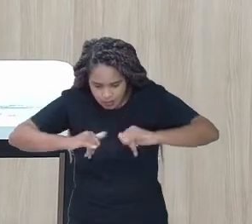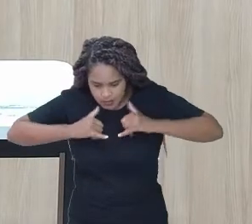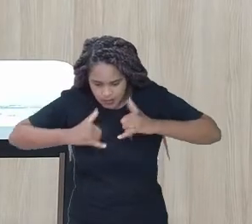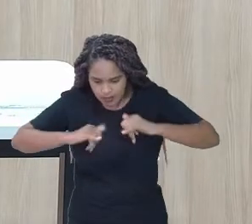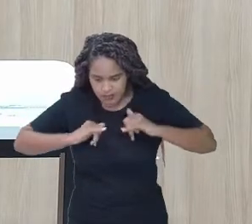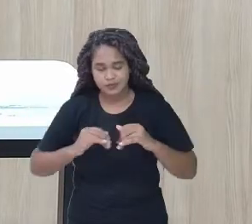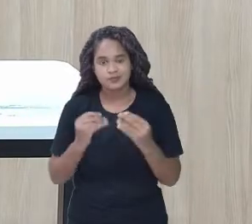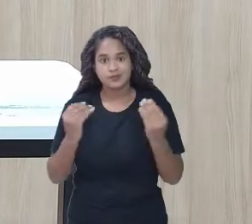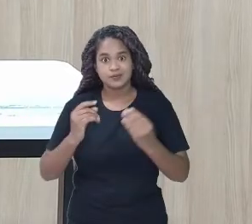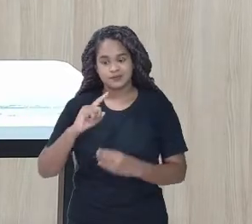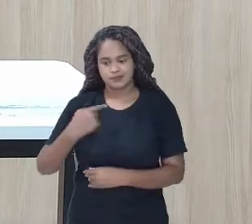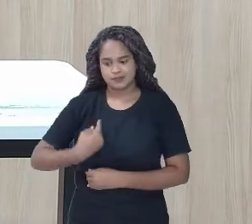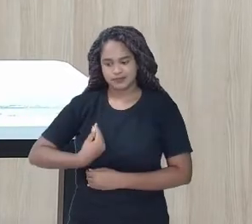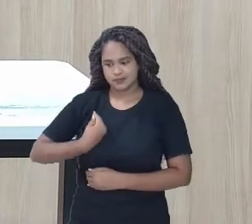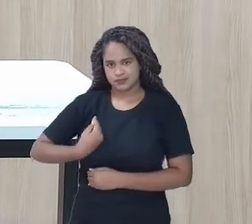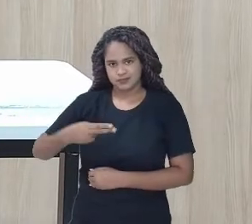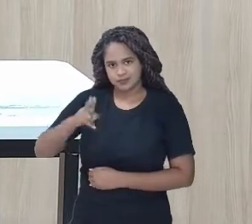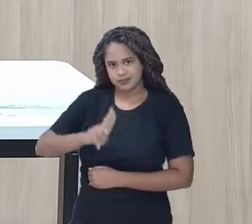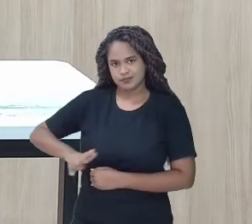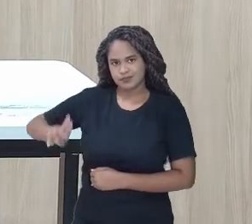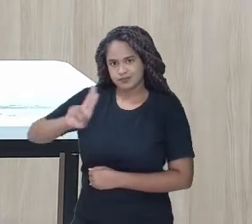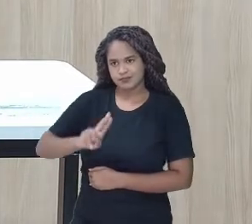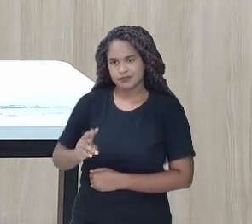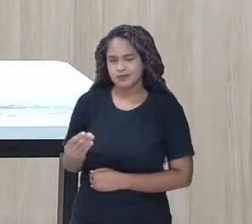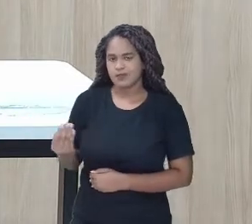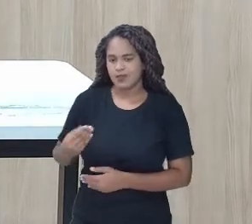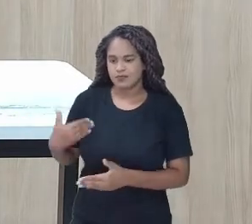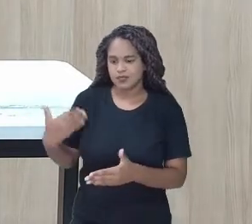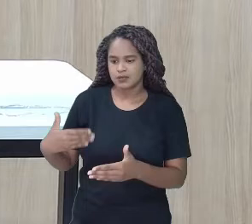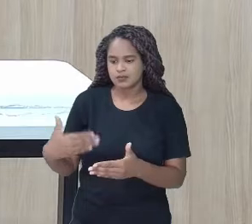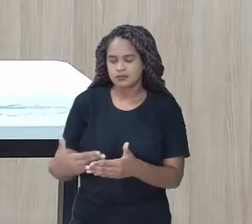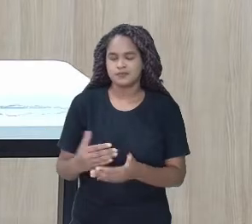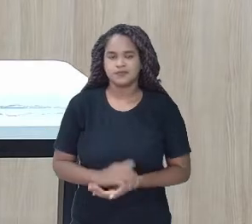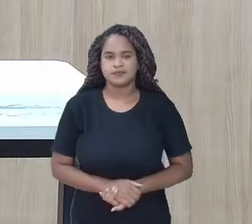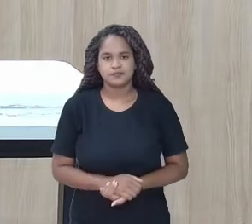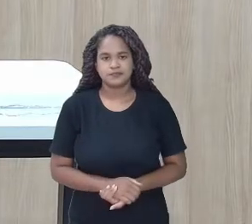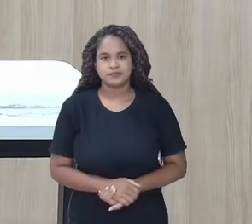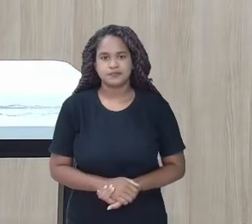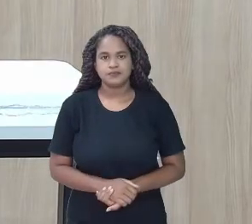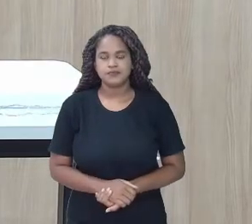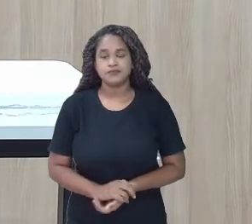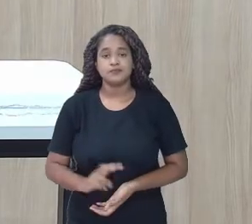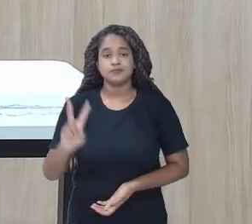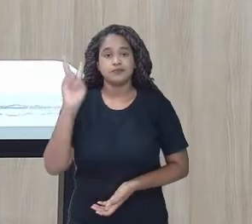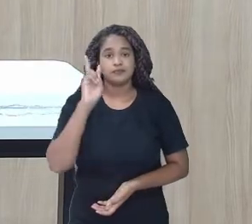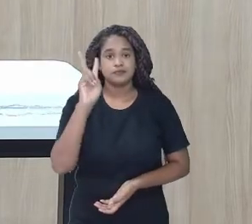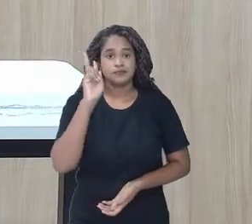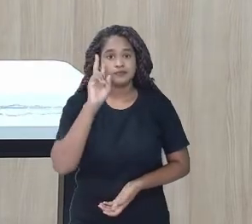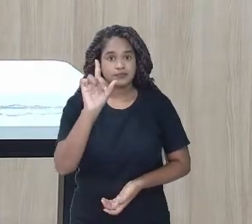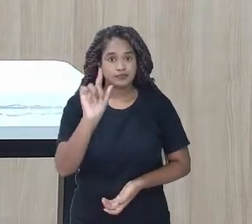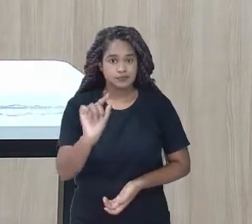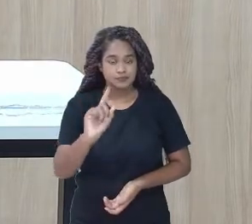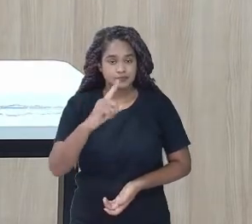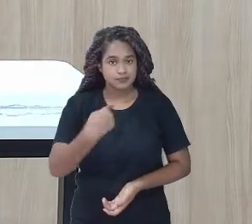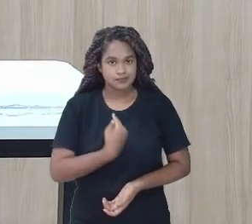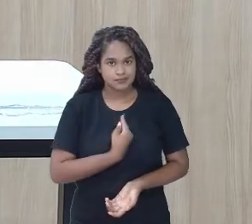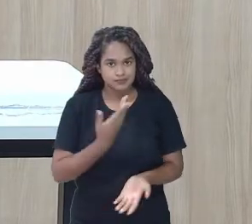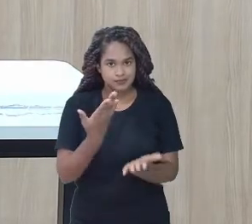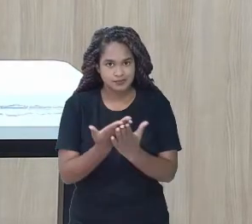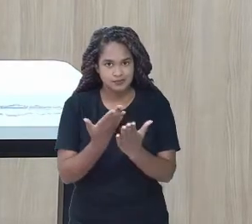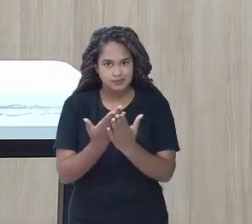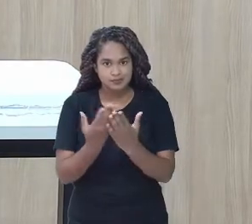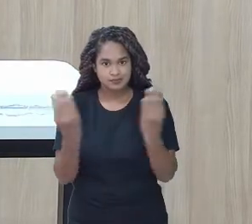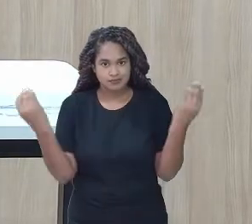nossa diária, como nós fazemos e etc. Lembramos que a nossa aula estão na TV